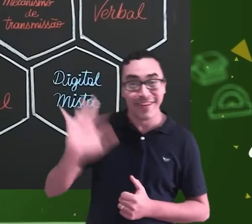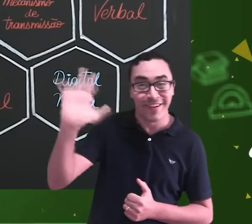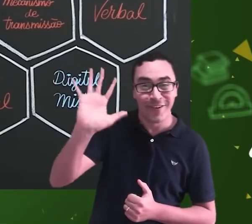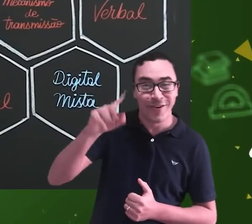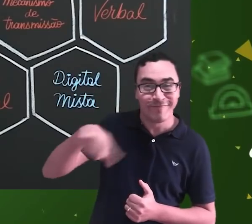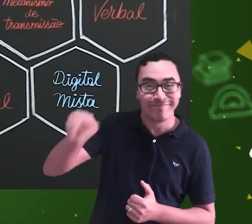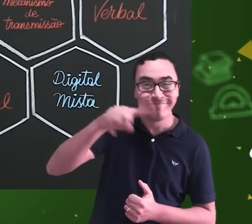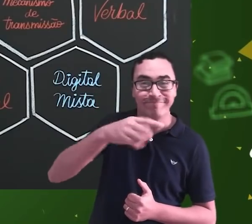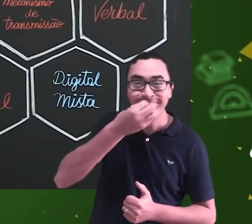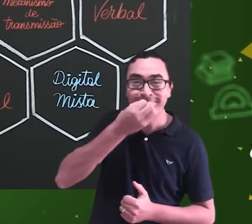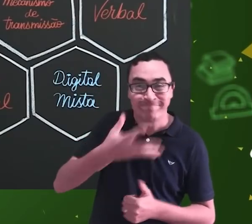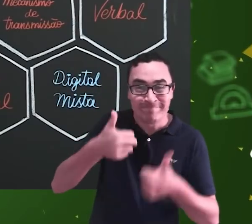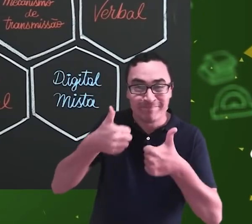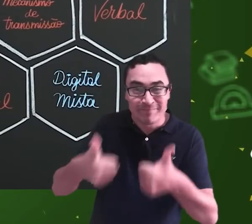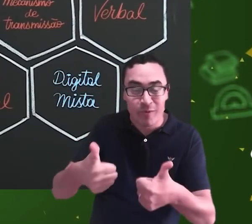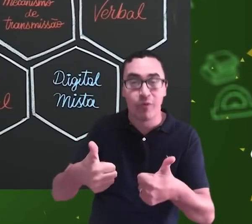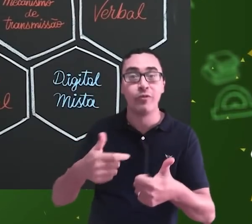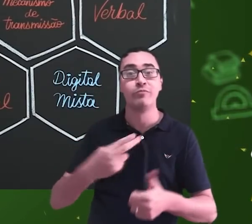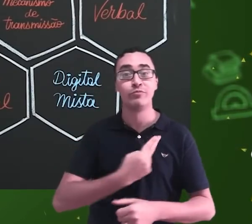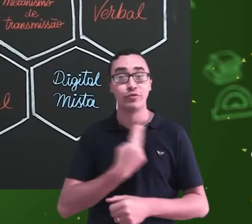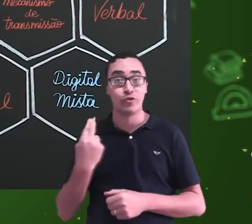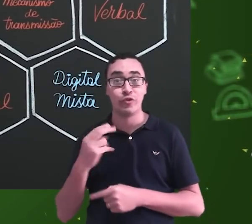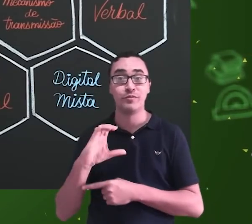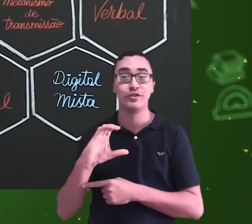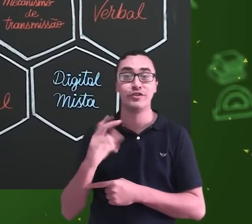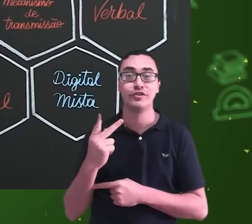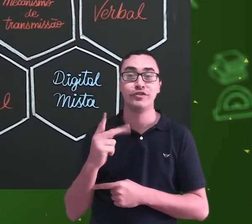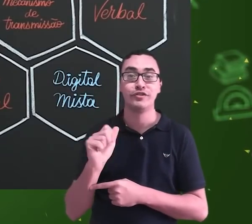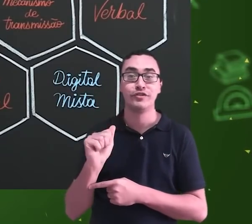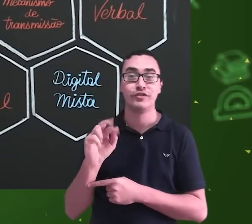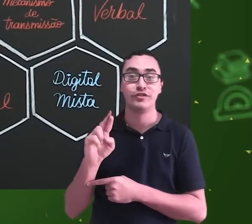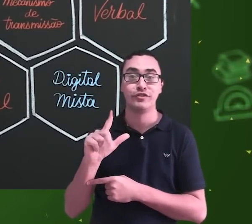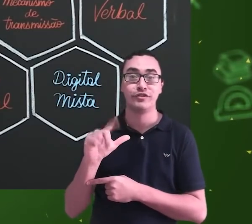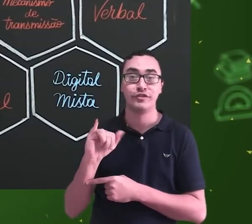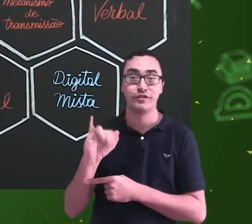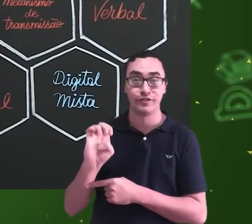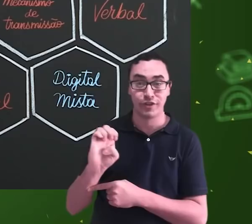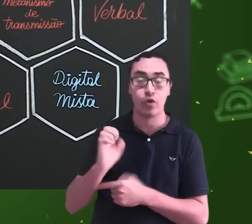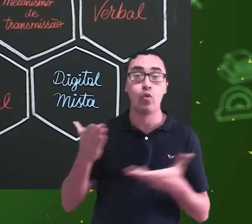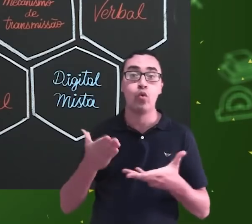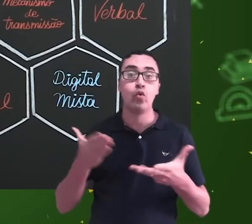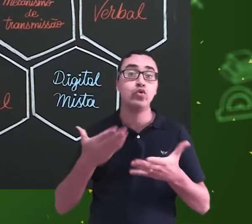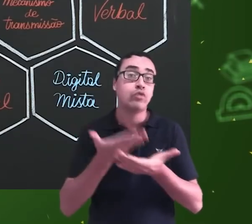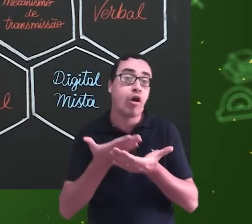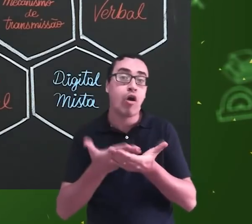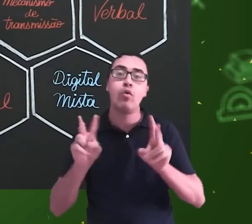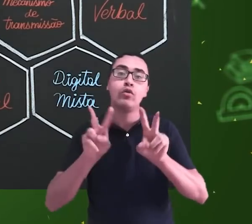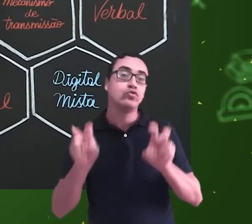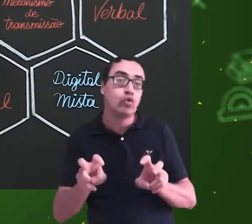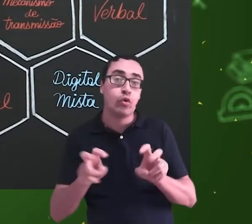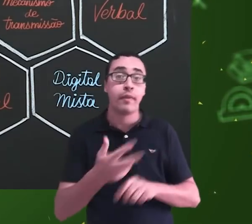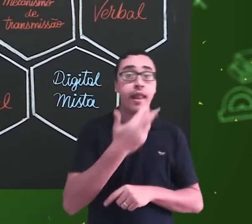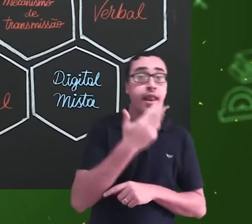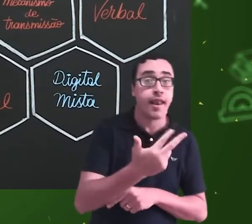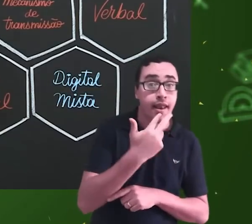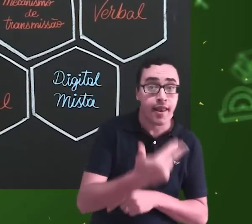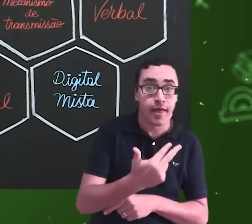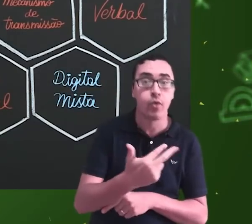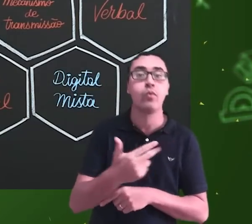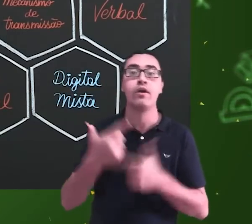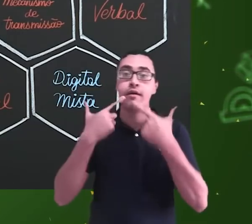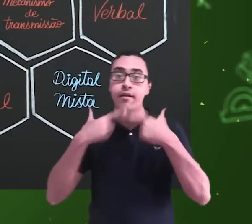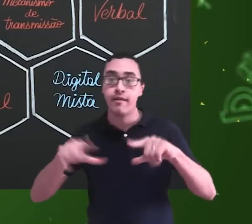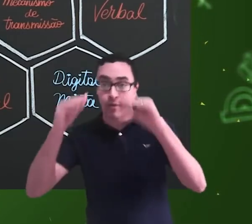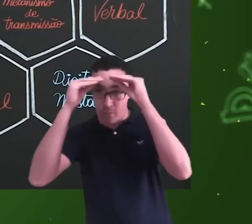Fala galera, tudo bem? Eu sou o professor Charlie e a aula de hoje é sobre língua e linguagem. Vamos começar falando da noção